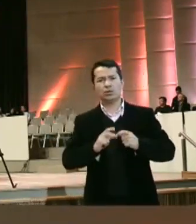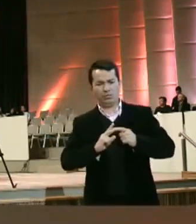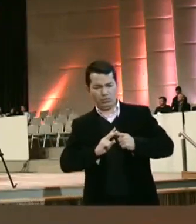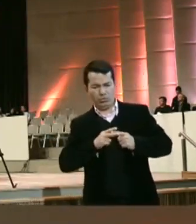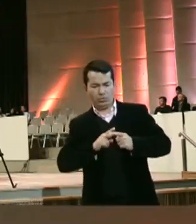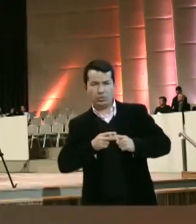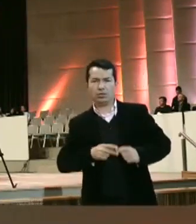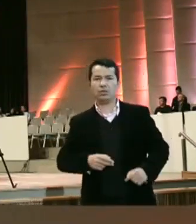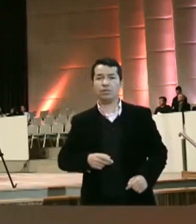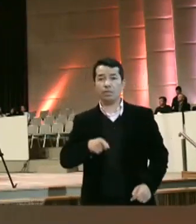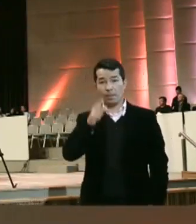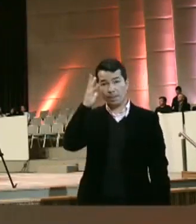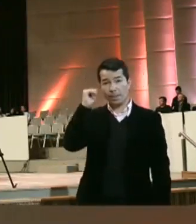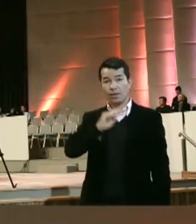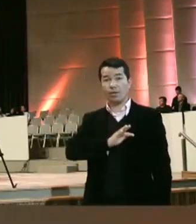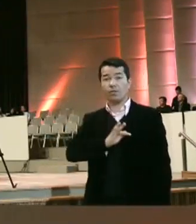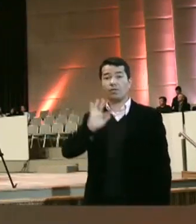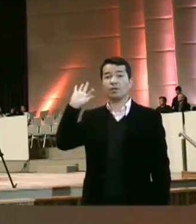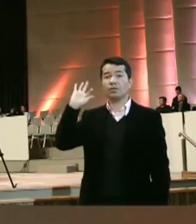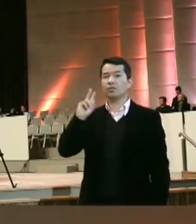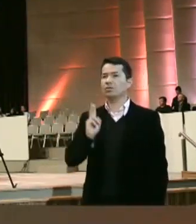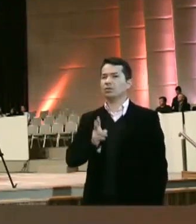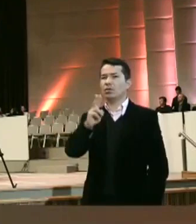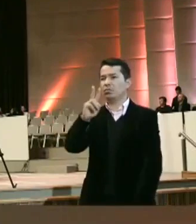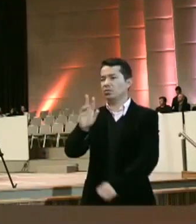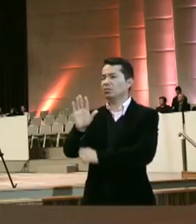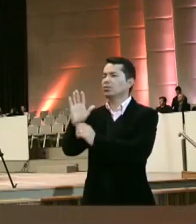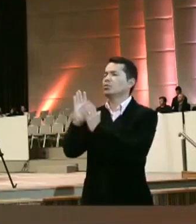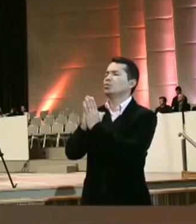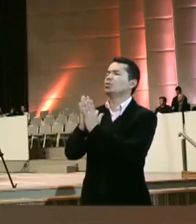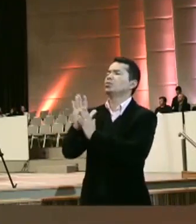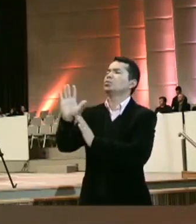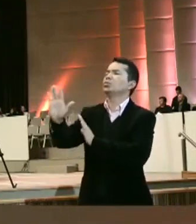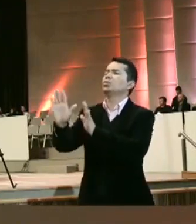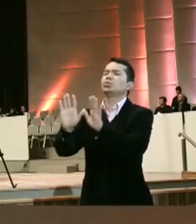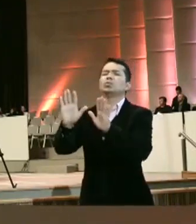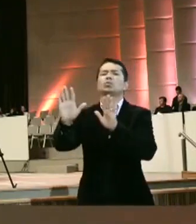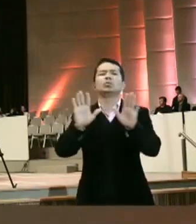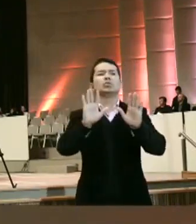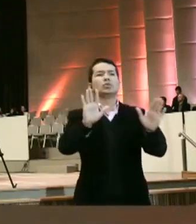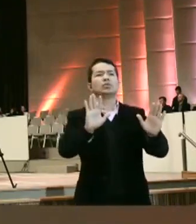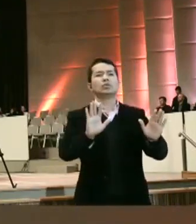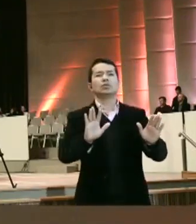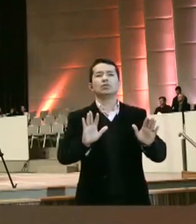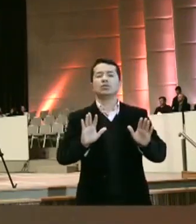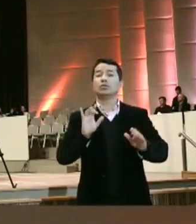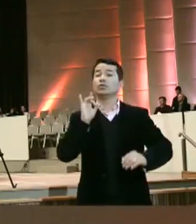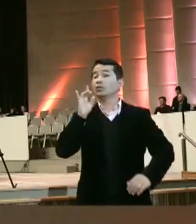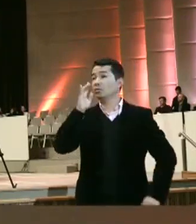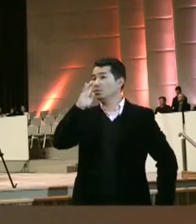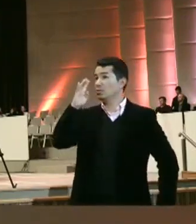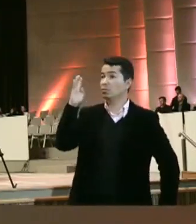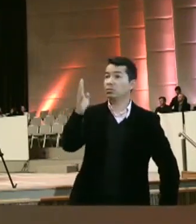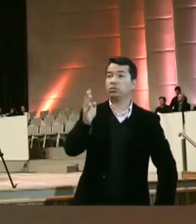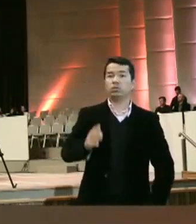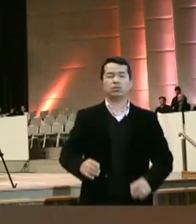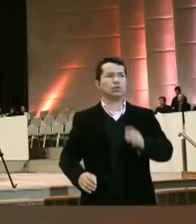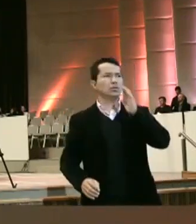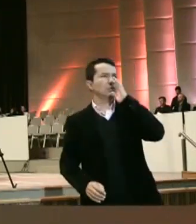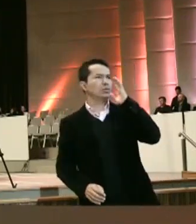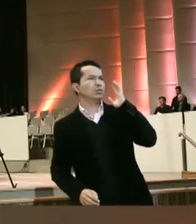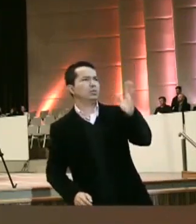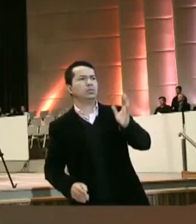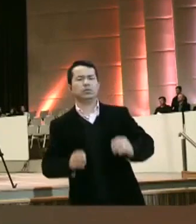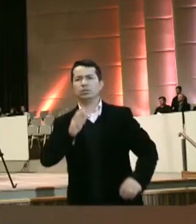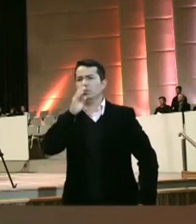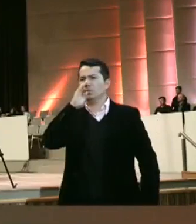por eles, oravam pelos outros, e na verdade nem oravam pelos outros, só criticavam os outros, porque não eram capazes de